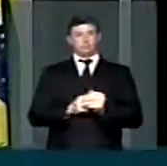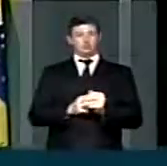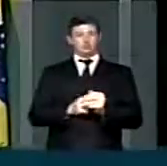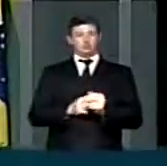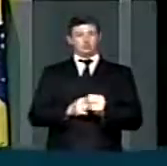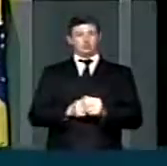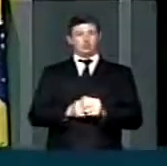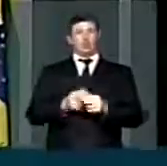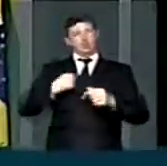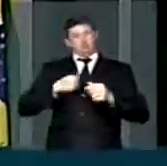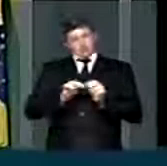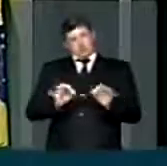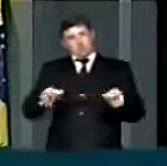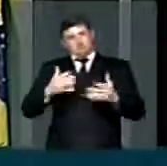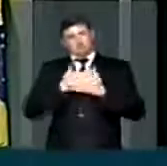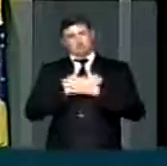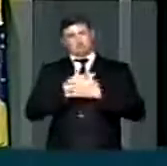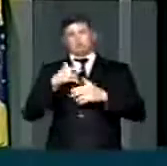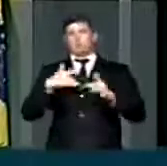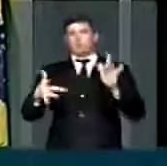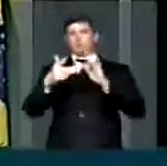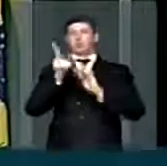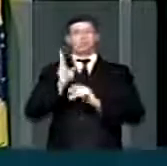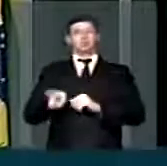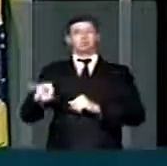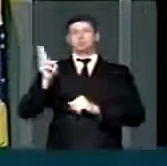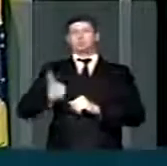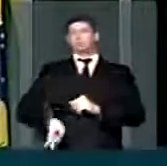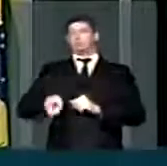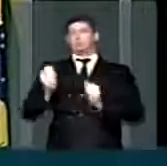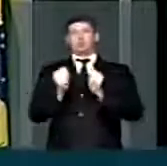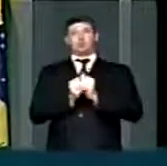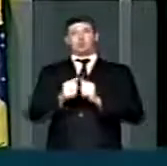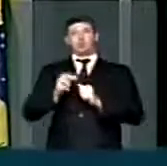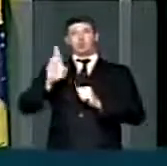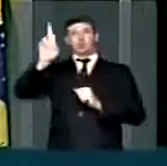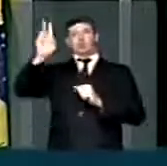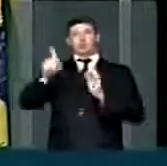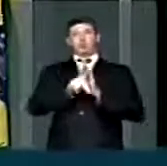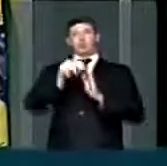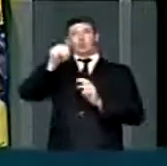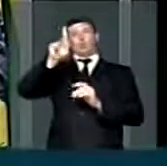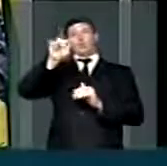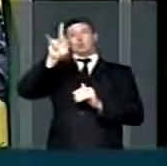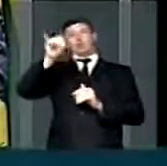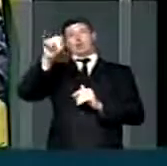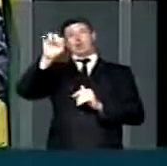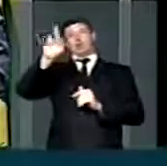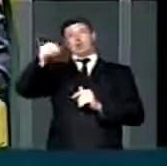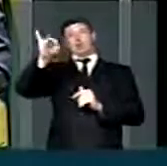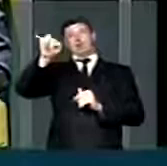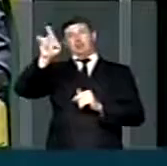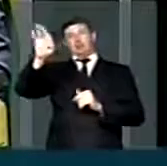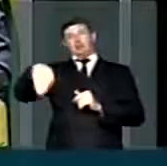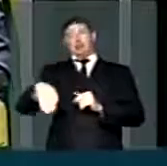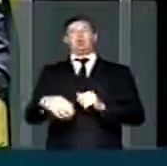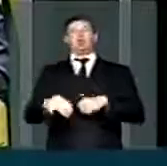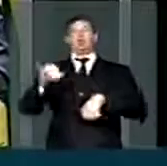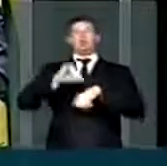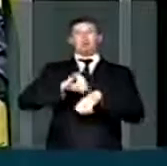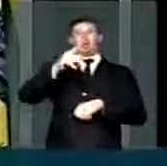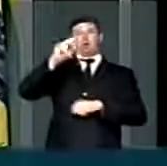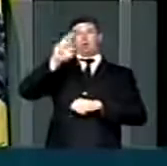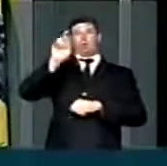aqui, modestamente, tenho mantido contato constante com as autoridades de Guajará-Mirim, de Porto Velho, com